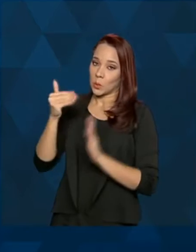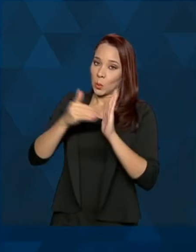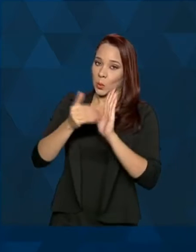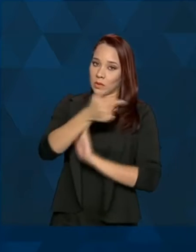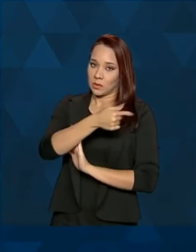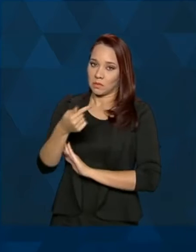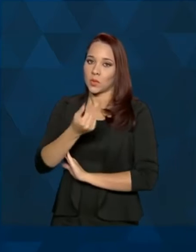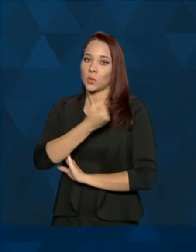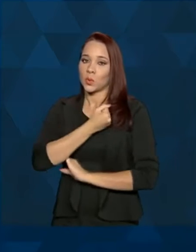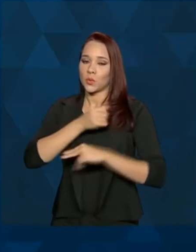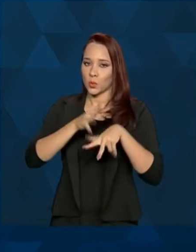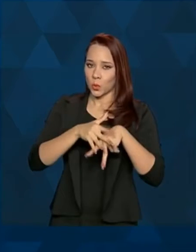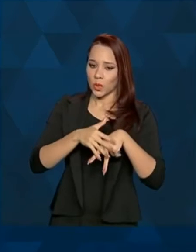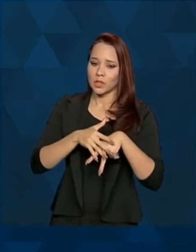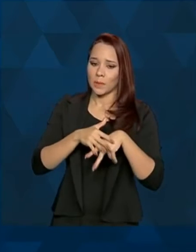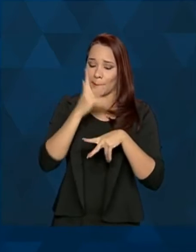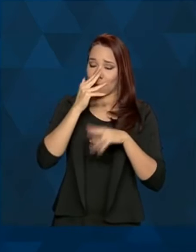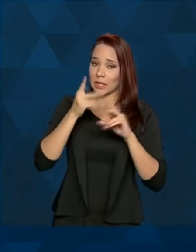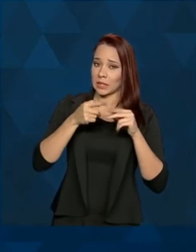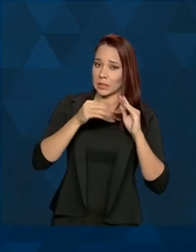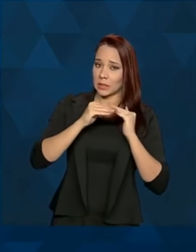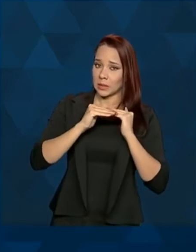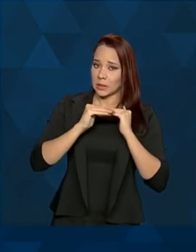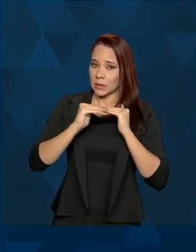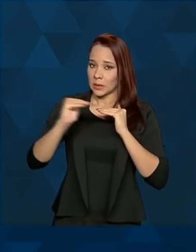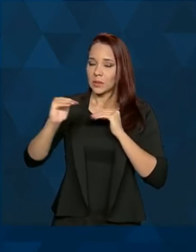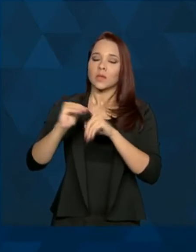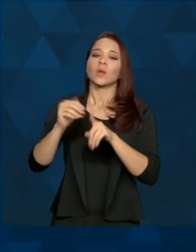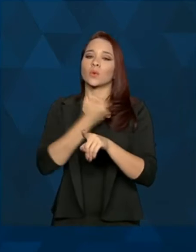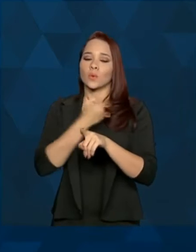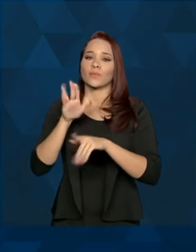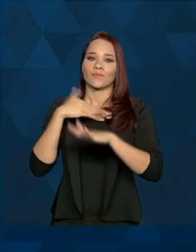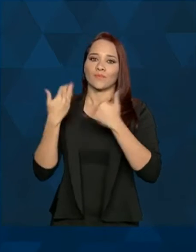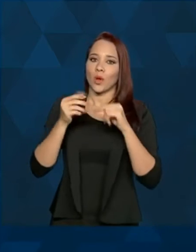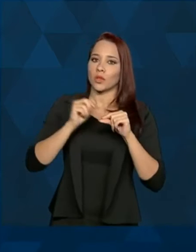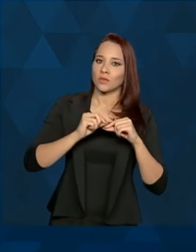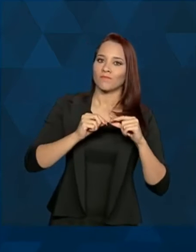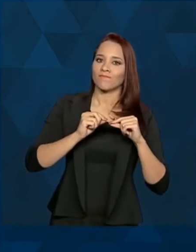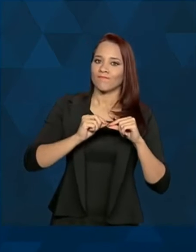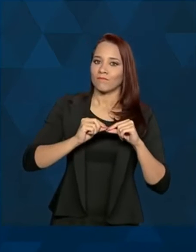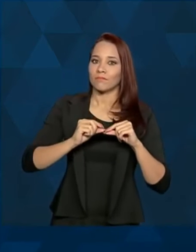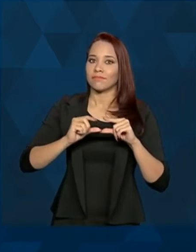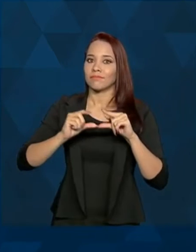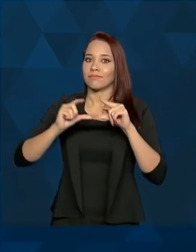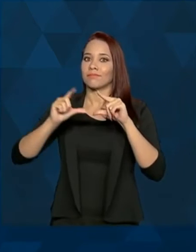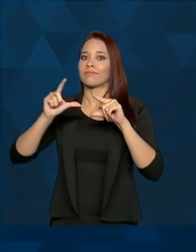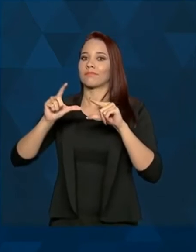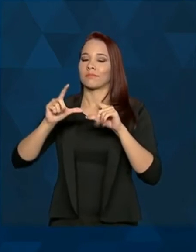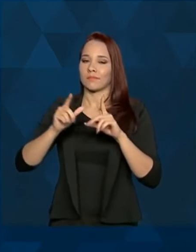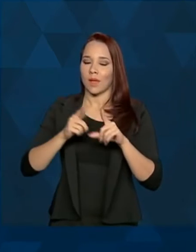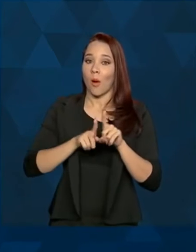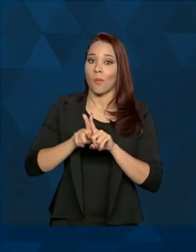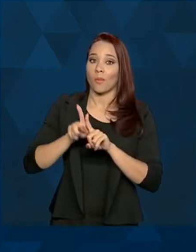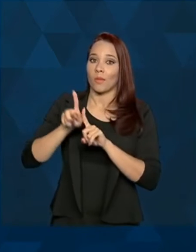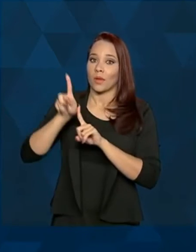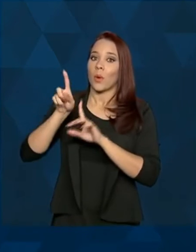de casos tendeu a uma certa estabilidade, o número de óbitos cresceu bastante, mas das últimas